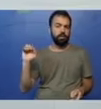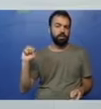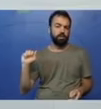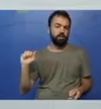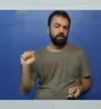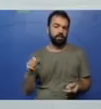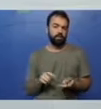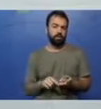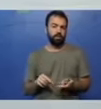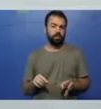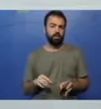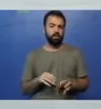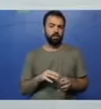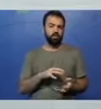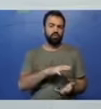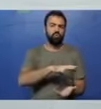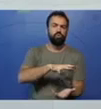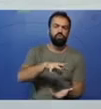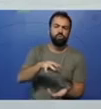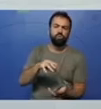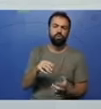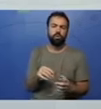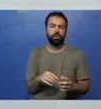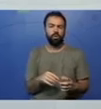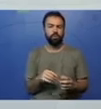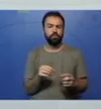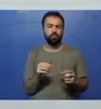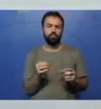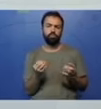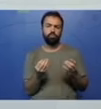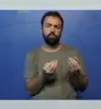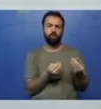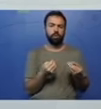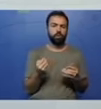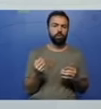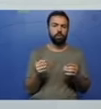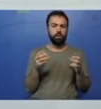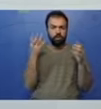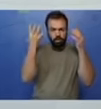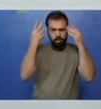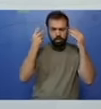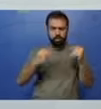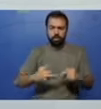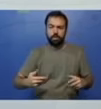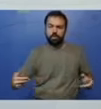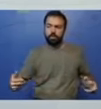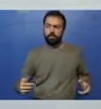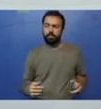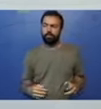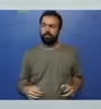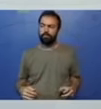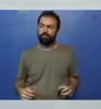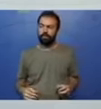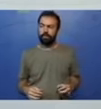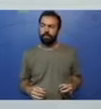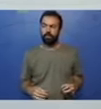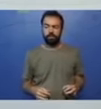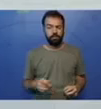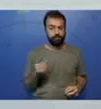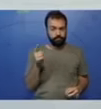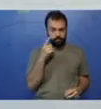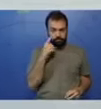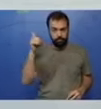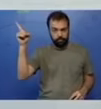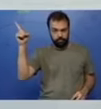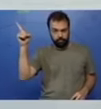Agora, como que eu posso decorar, memorizar essas informações, muitos nomes diferentes? Bom, nós temos